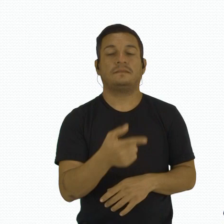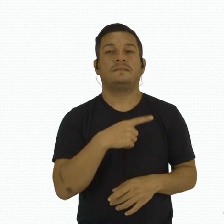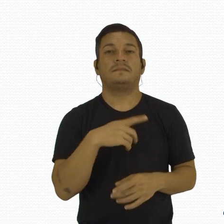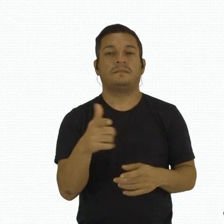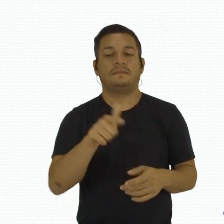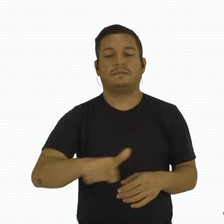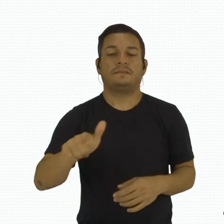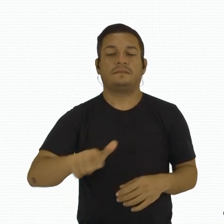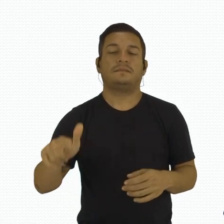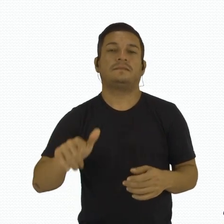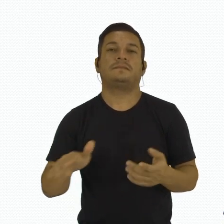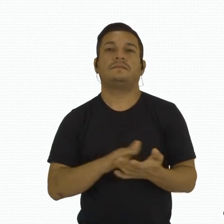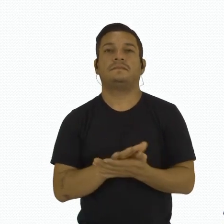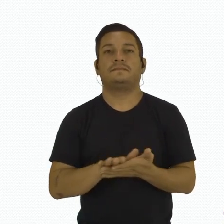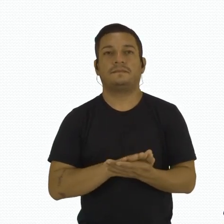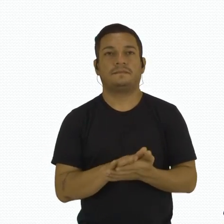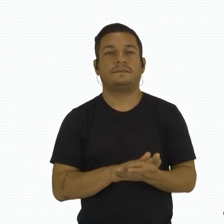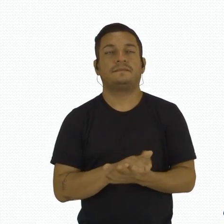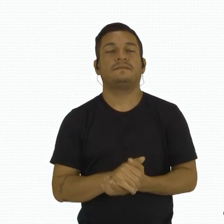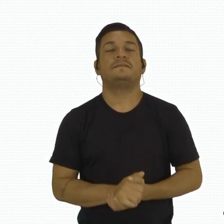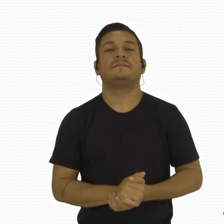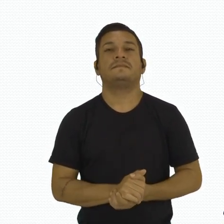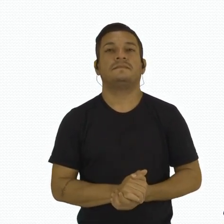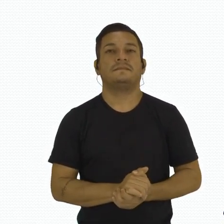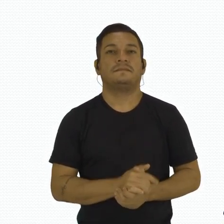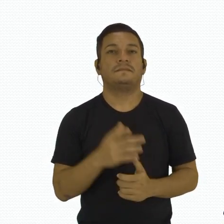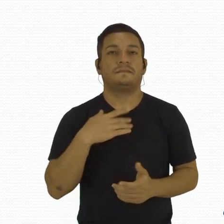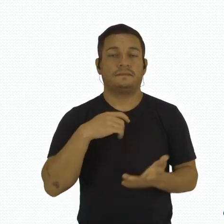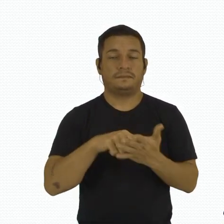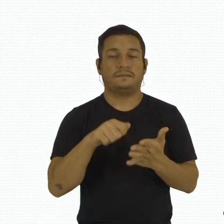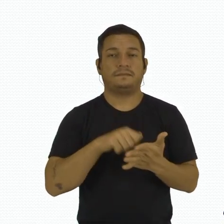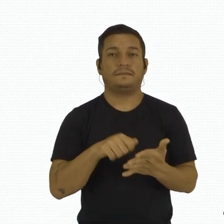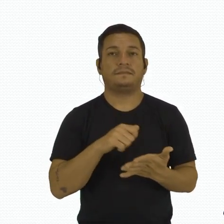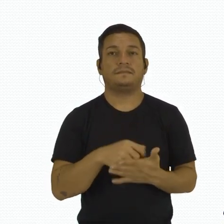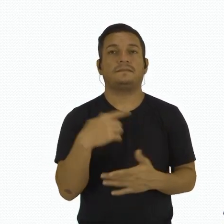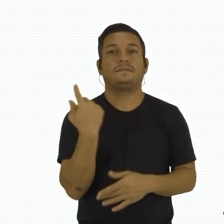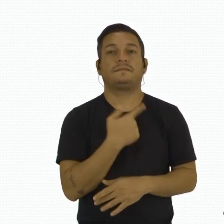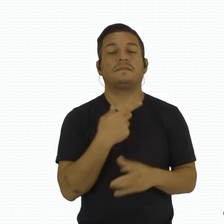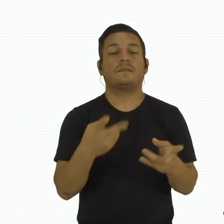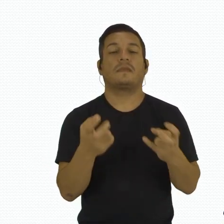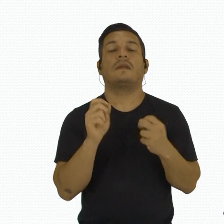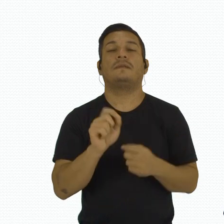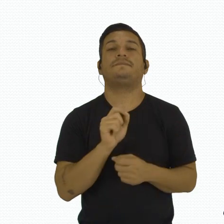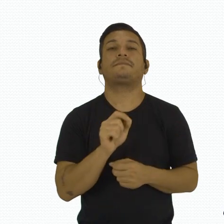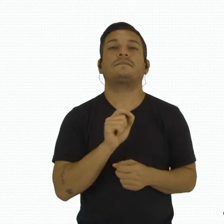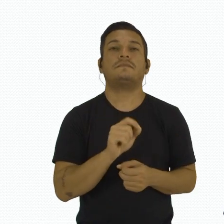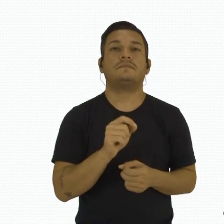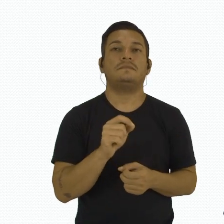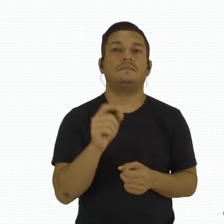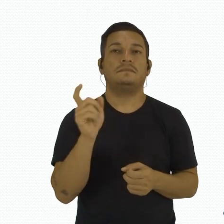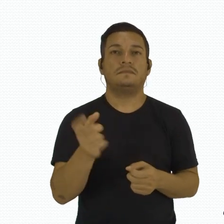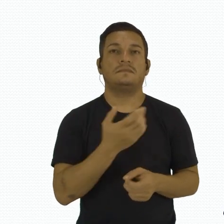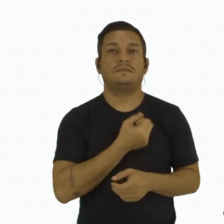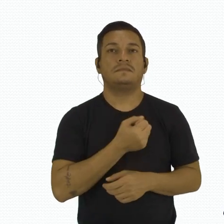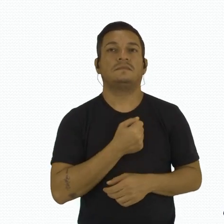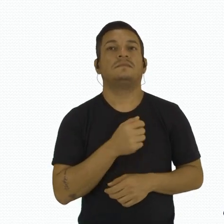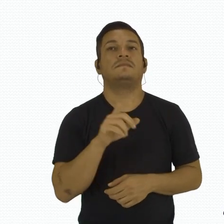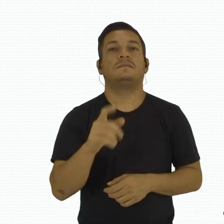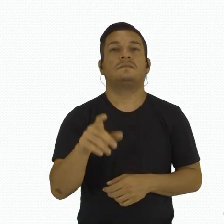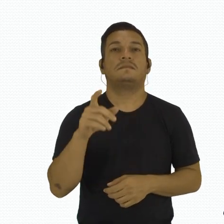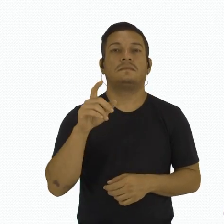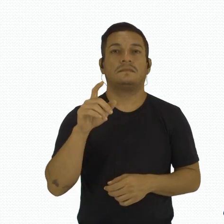não se repetem periodicamente. Então, como está escrito aí, né? A gente observa aí a vinda dos algarismos de maneira